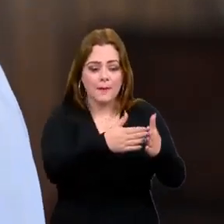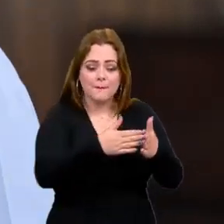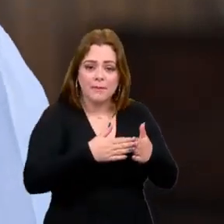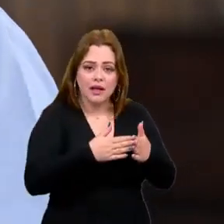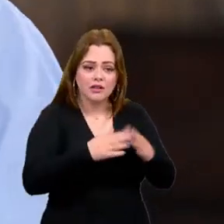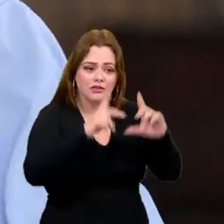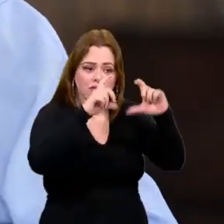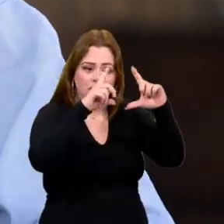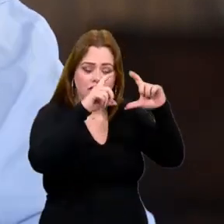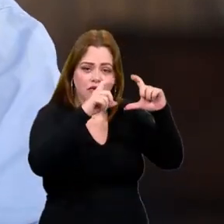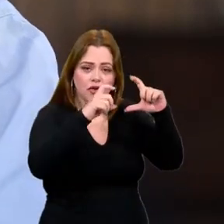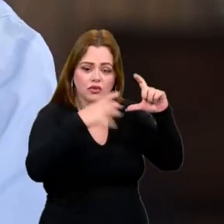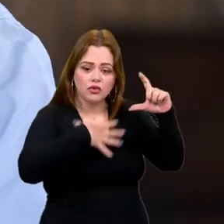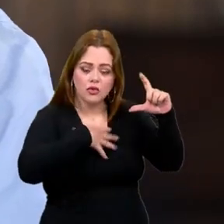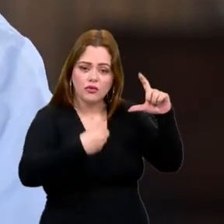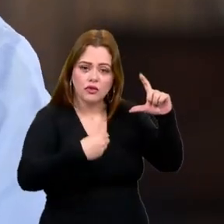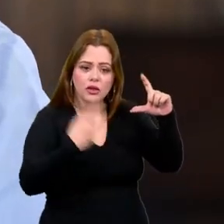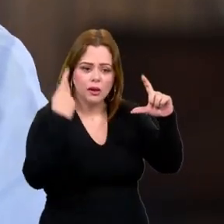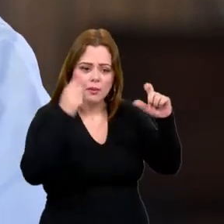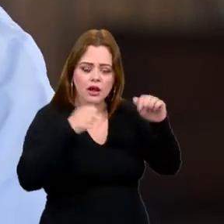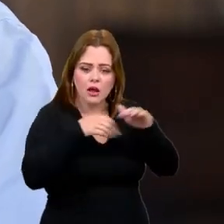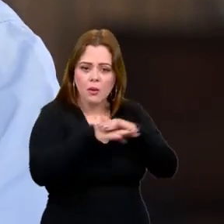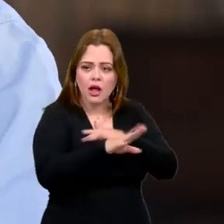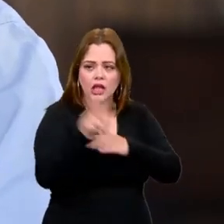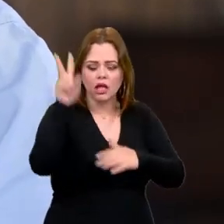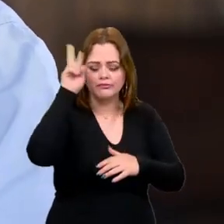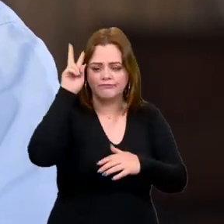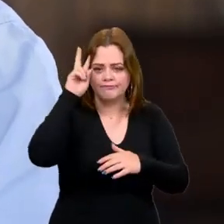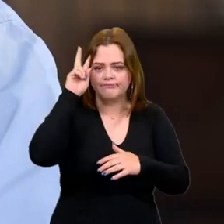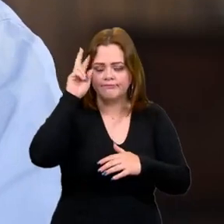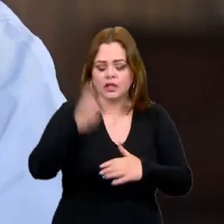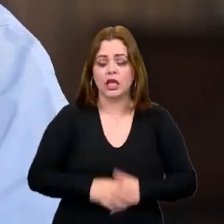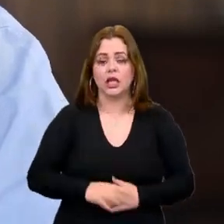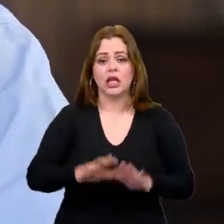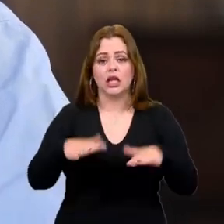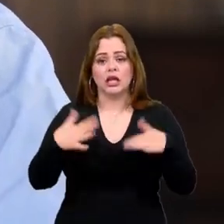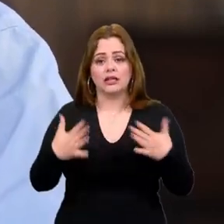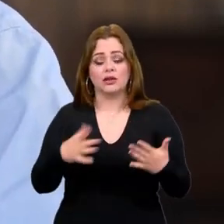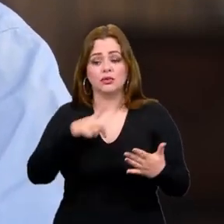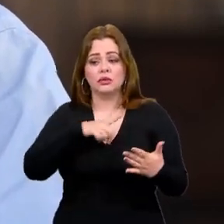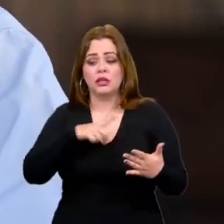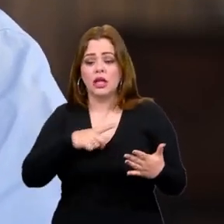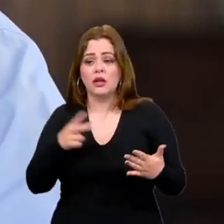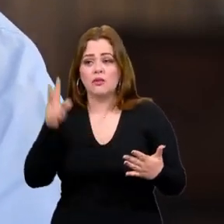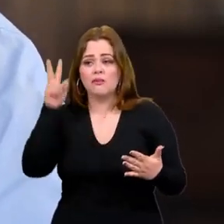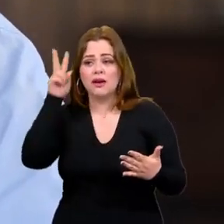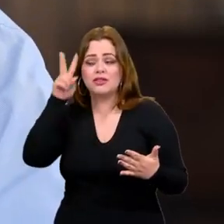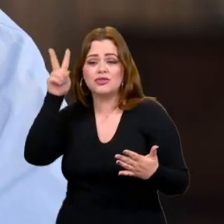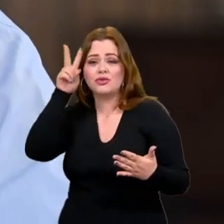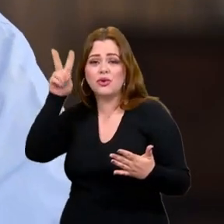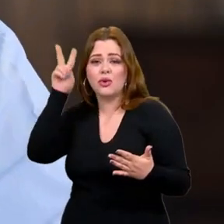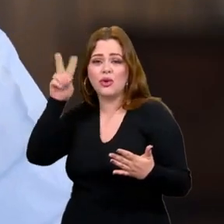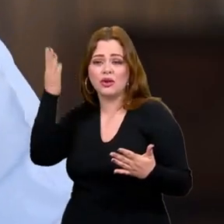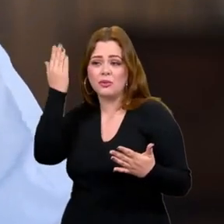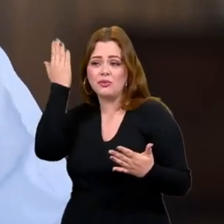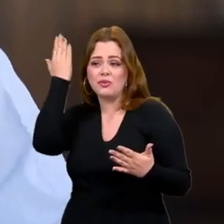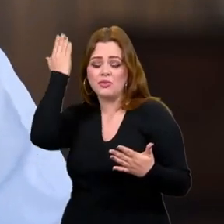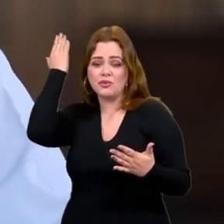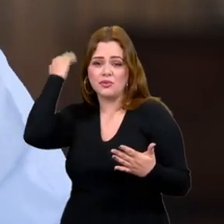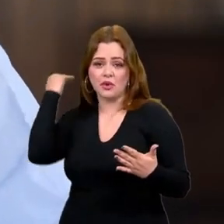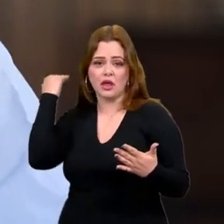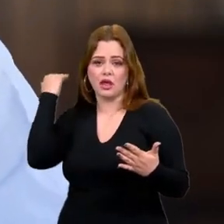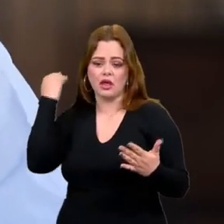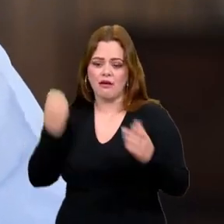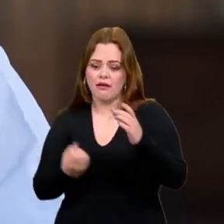lembrança Então existe uma história criada nesse país ao longo de tanto de tantos anos porque não tem ninguém